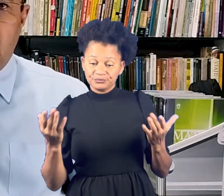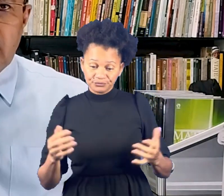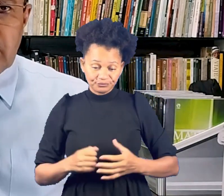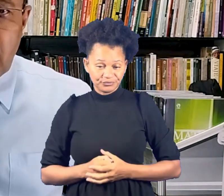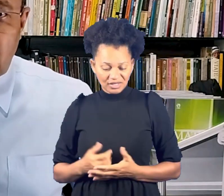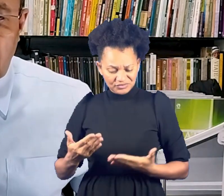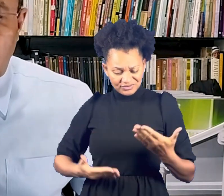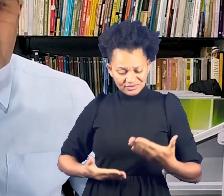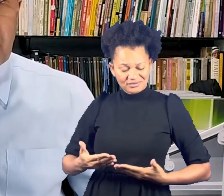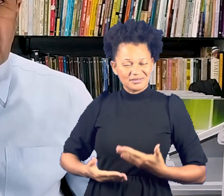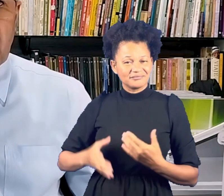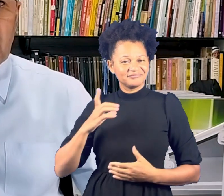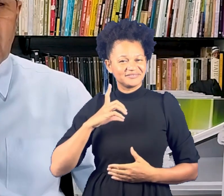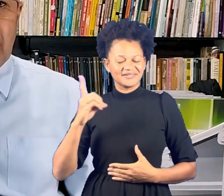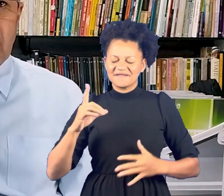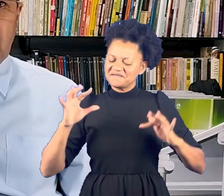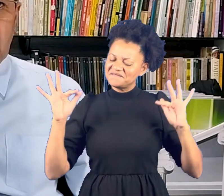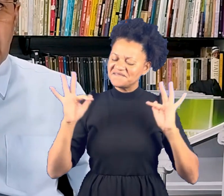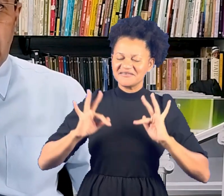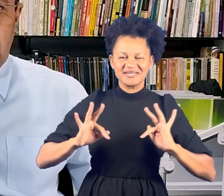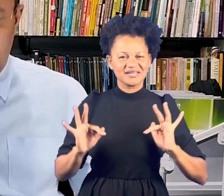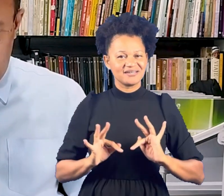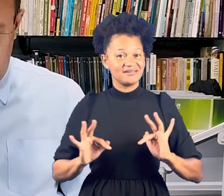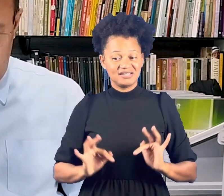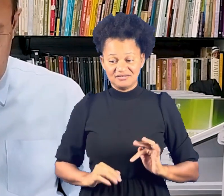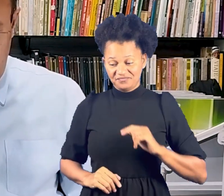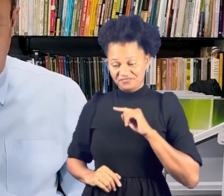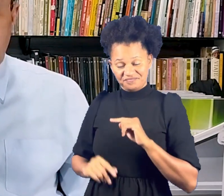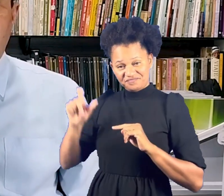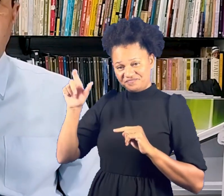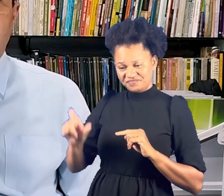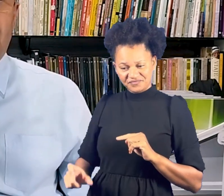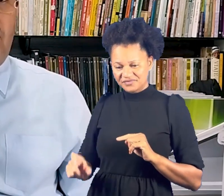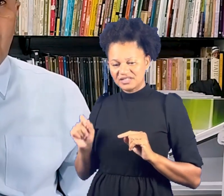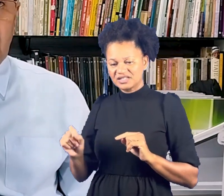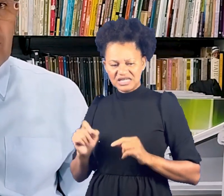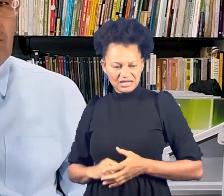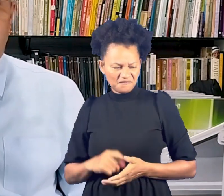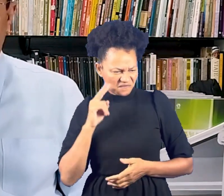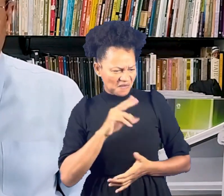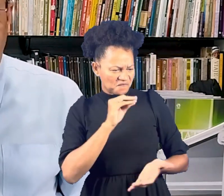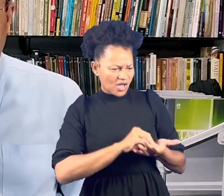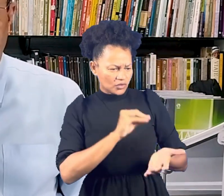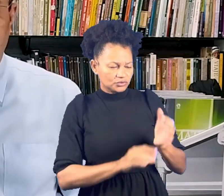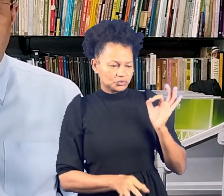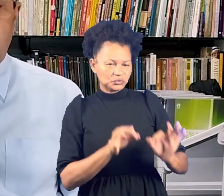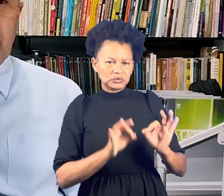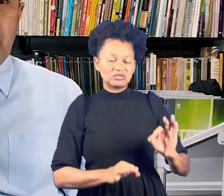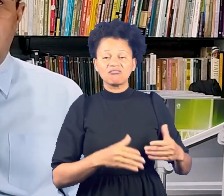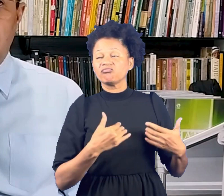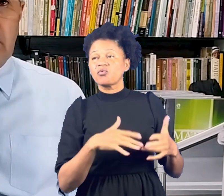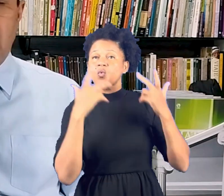o servo de Deus bem-aventurado, ele não folga com a injustiça. Ele não